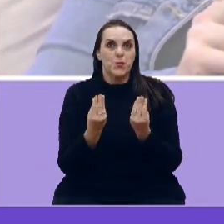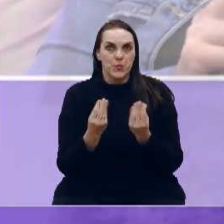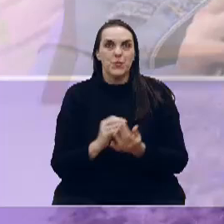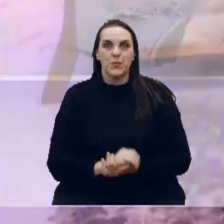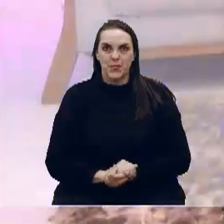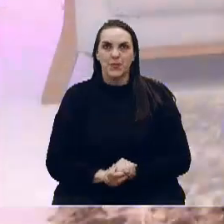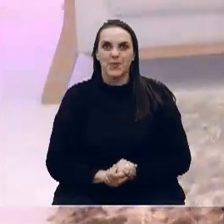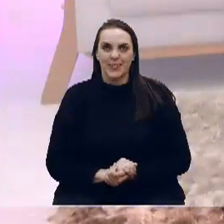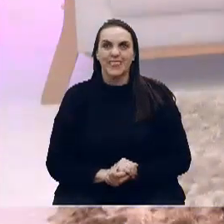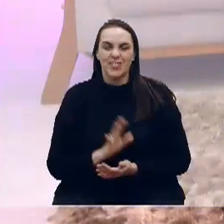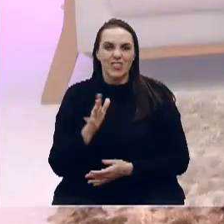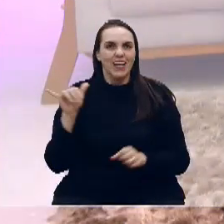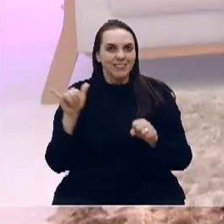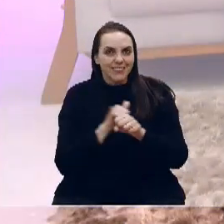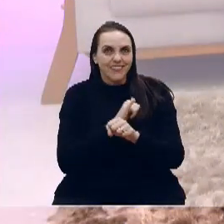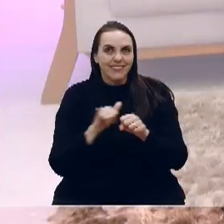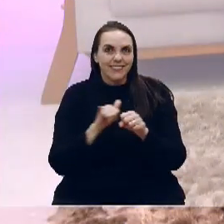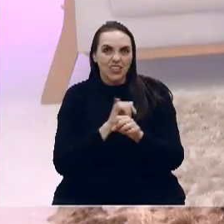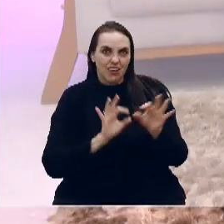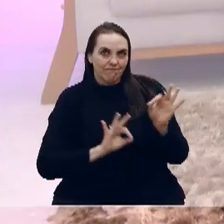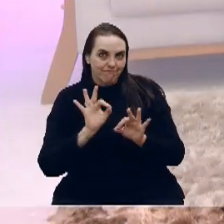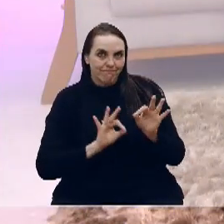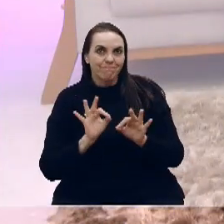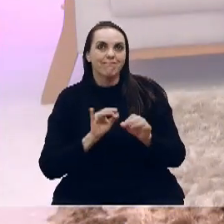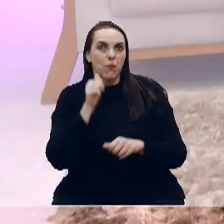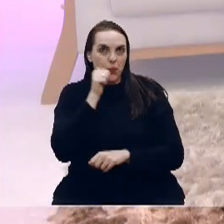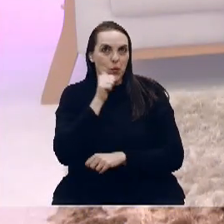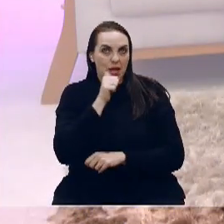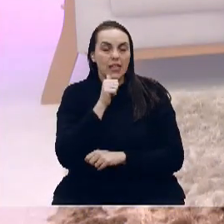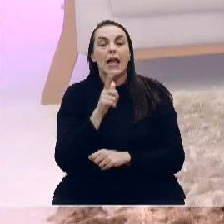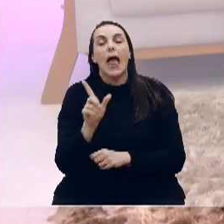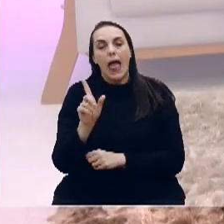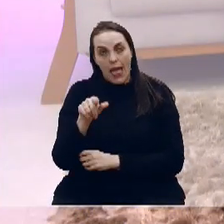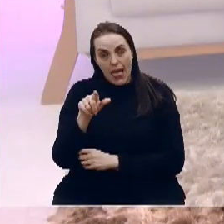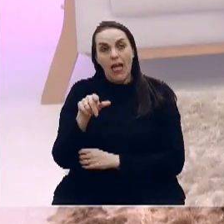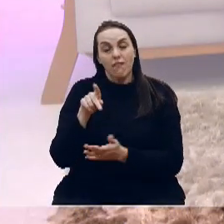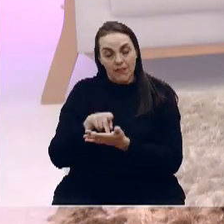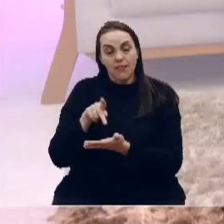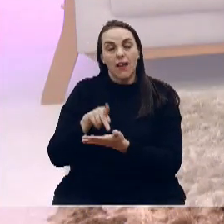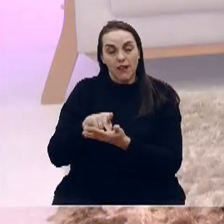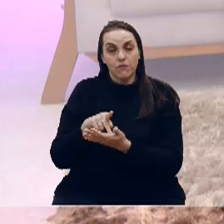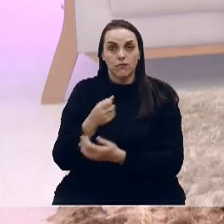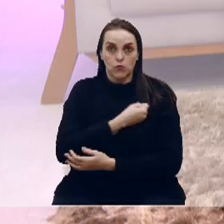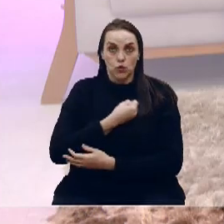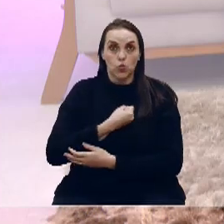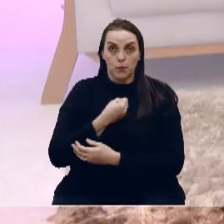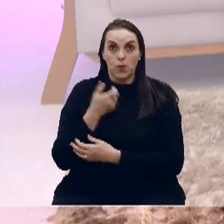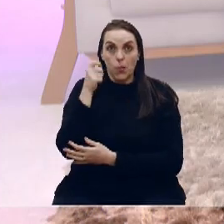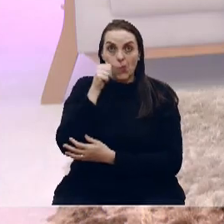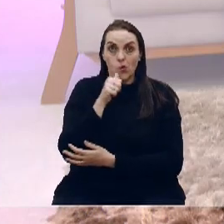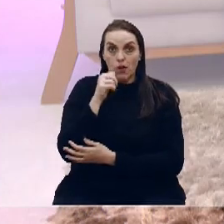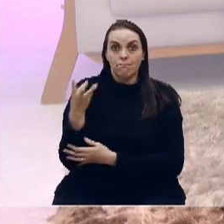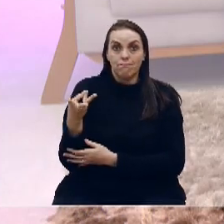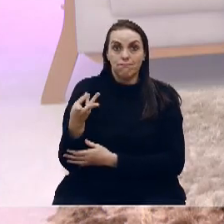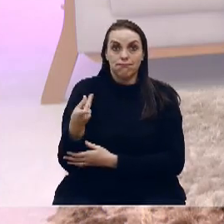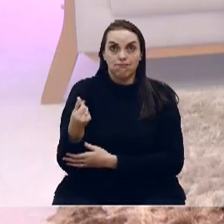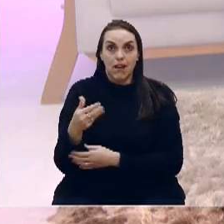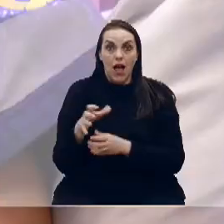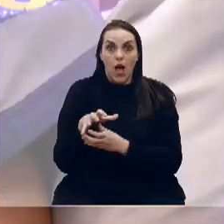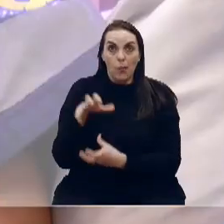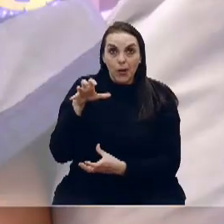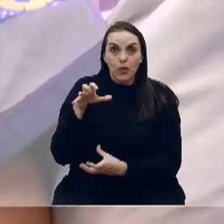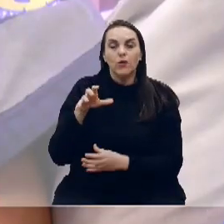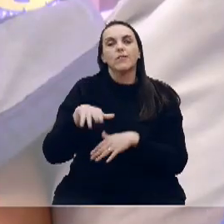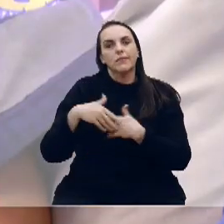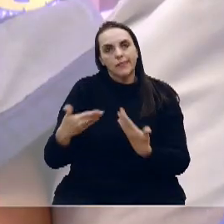Já foi pensado mais para... Sim, eu acho que até pelo número de mulheres, como aumentou muito, eles já foram melhorando, né? Sempre